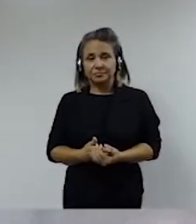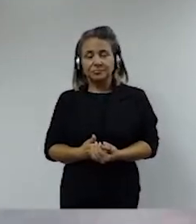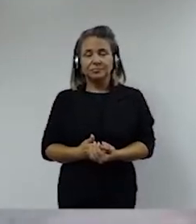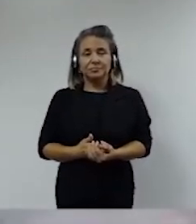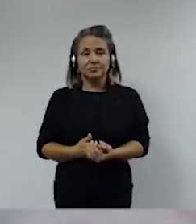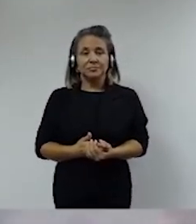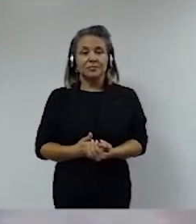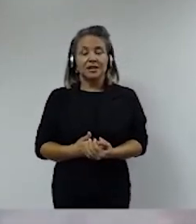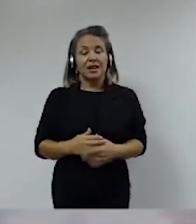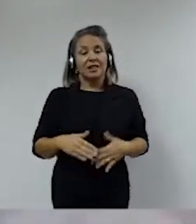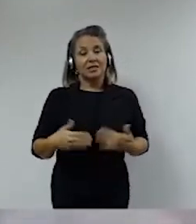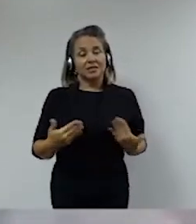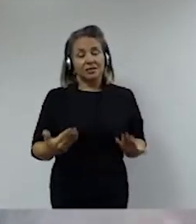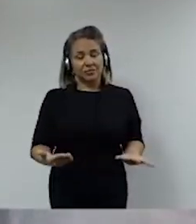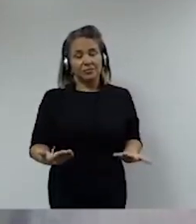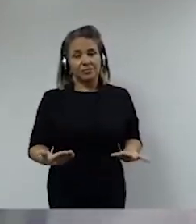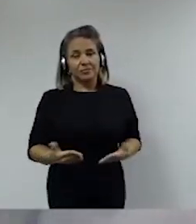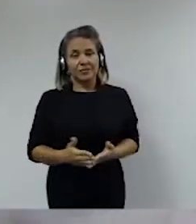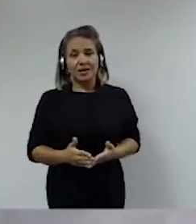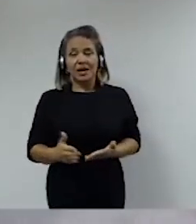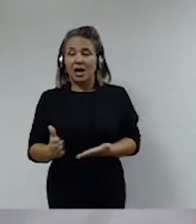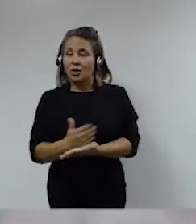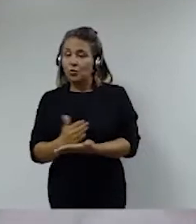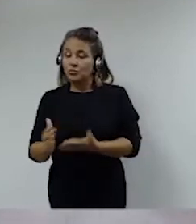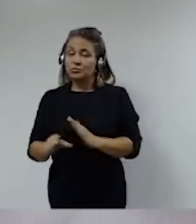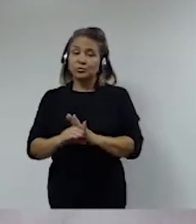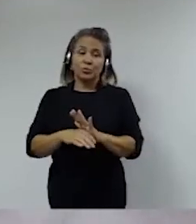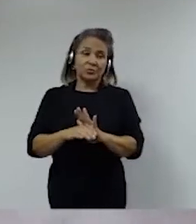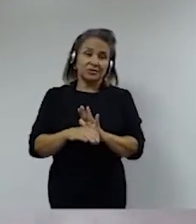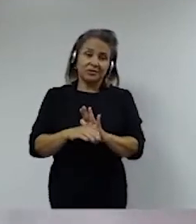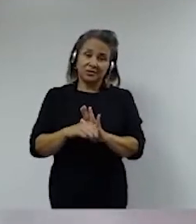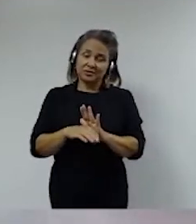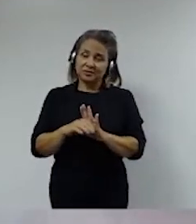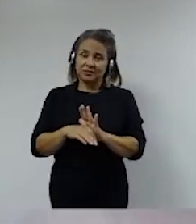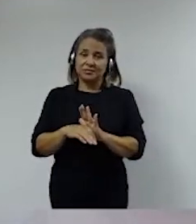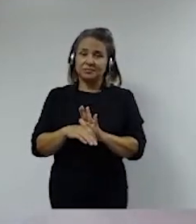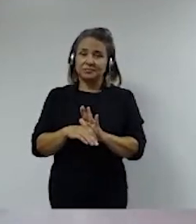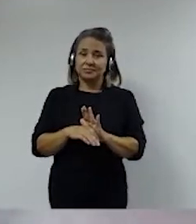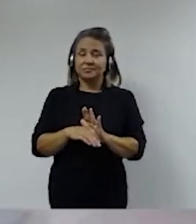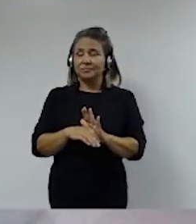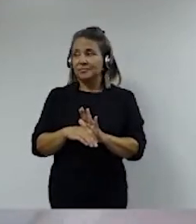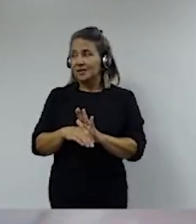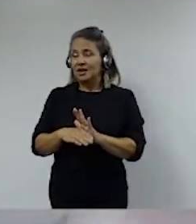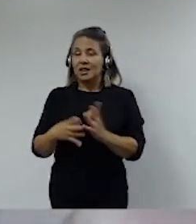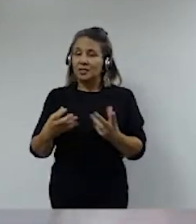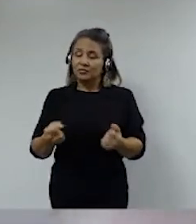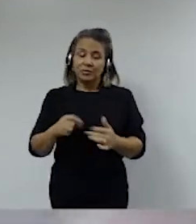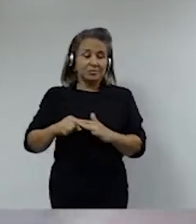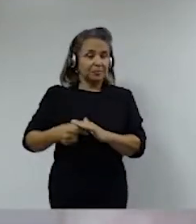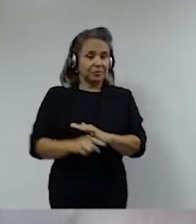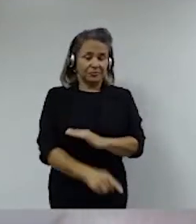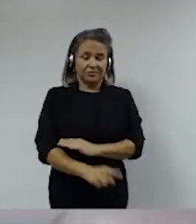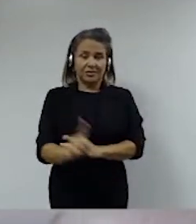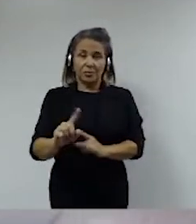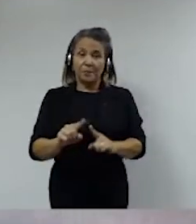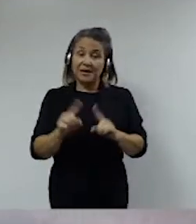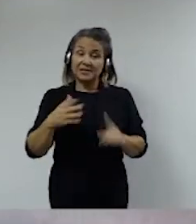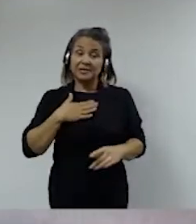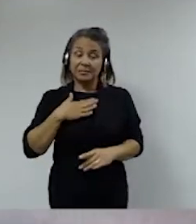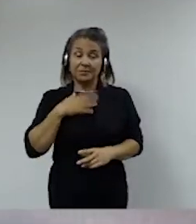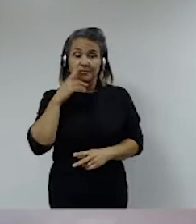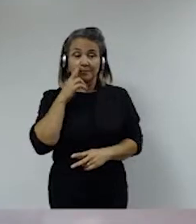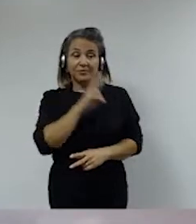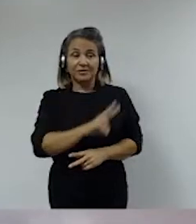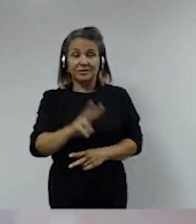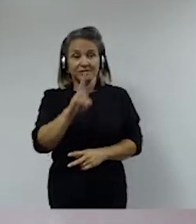né? Então, óbvio, alguns conceitos a gente não vai, digamos assim, adentrar mais aqui, mas essa é a minha visão,